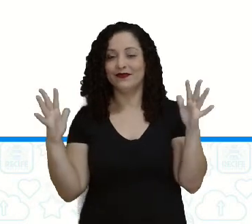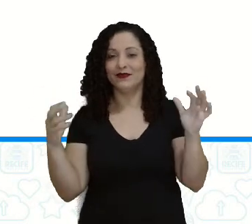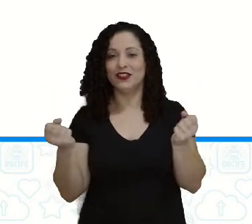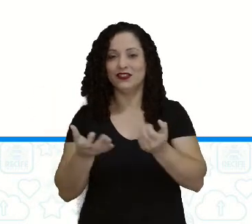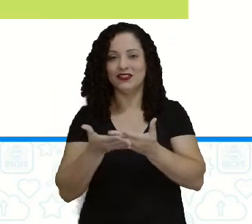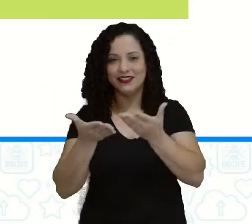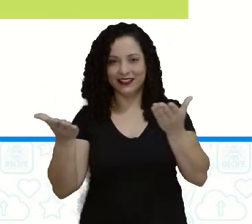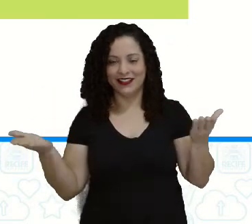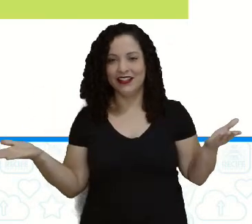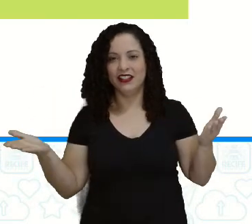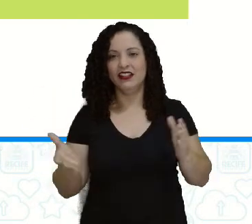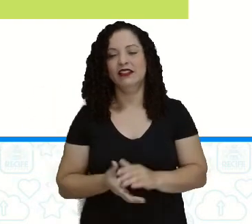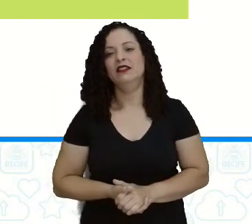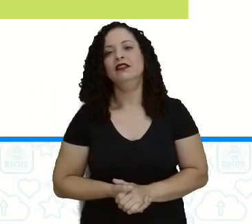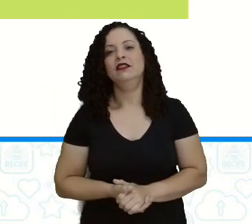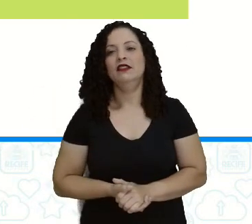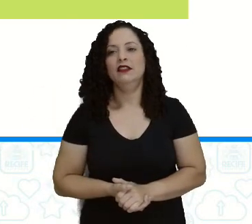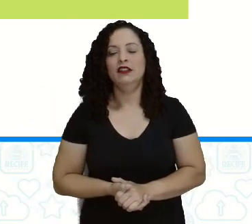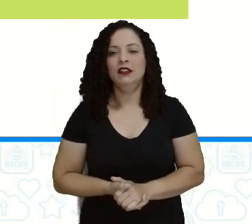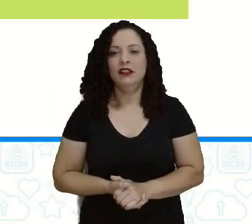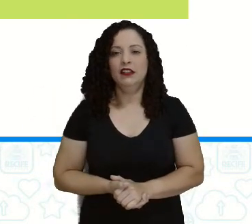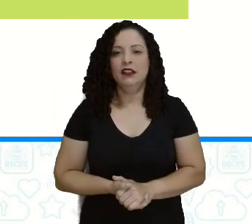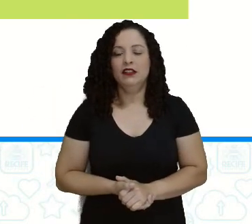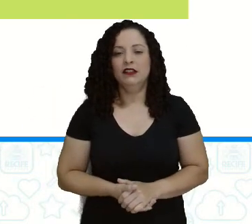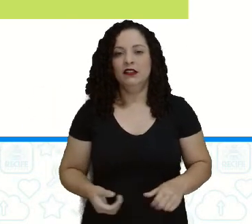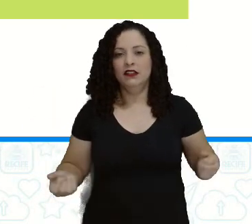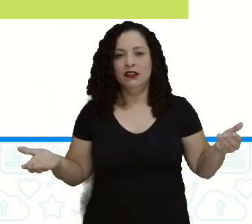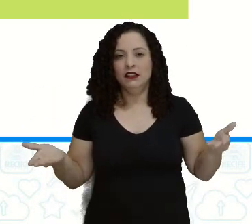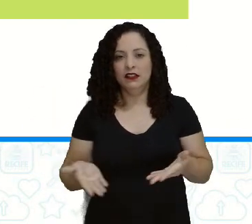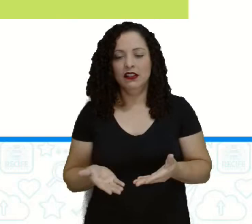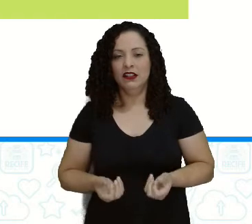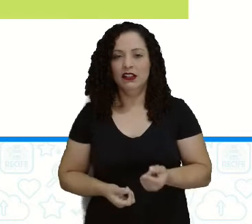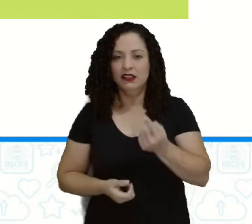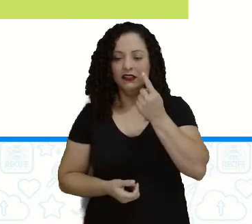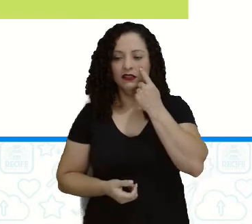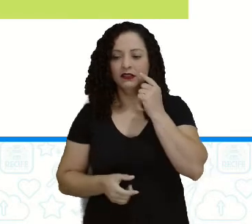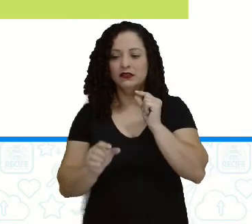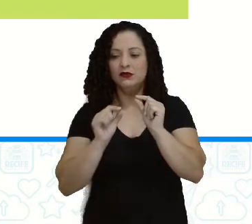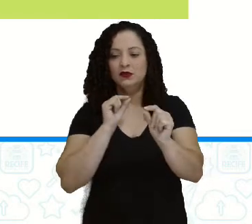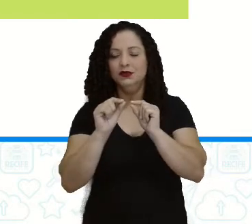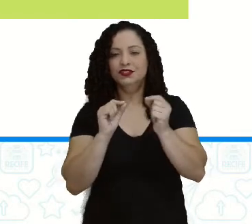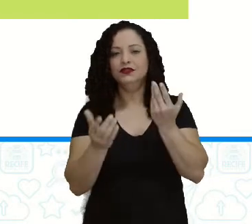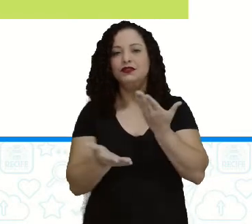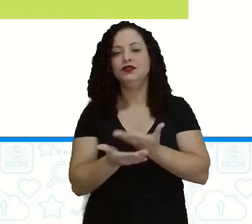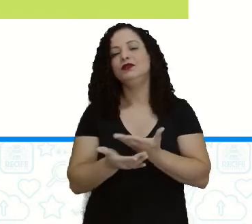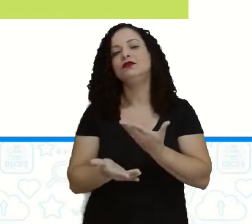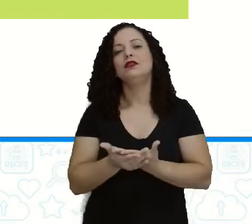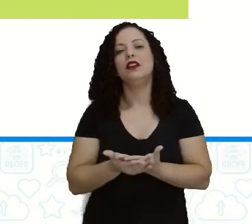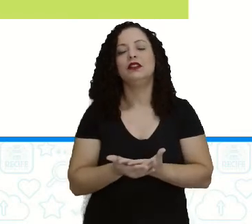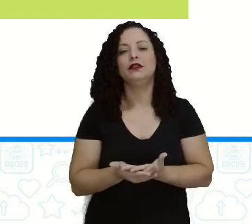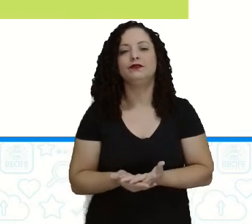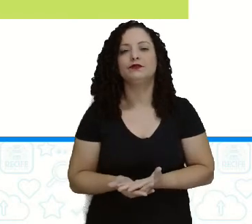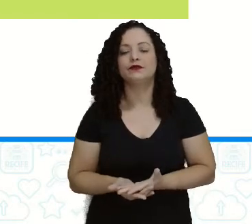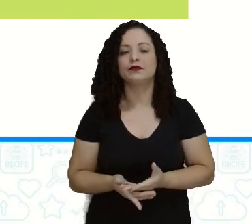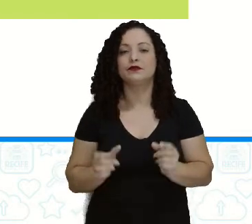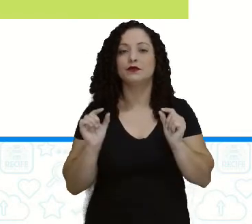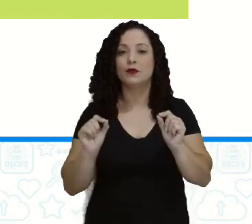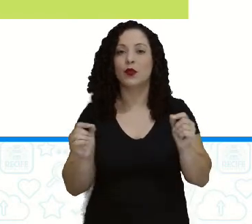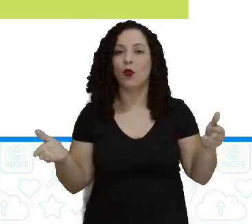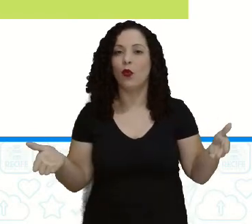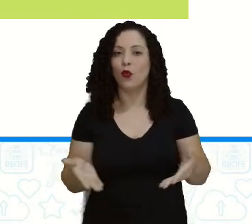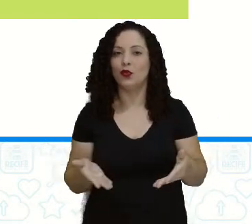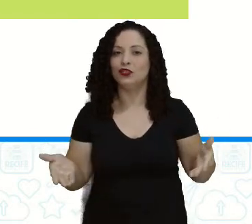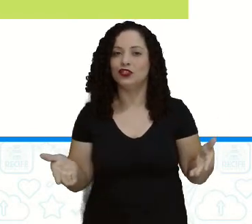todos vocês. E vamos ver agora o que é que vamos explorar. O que é que a gente vai explorar na aula de